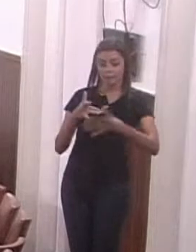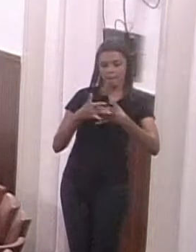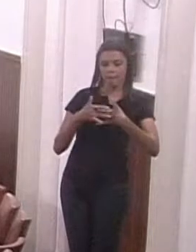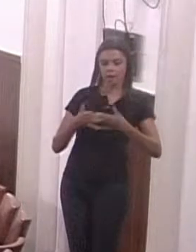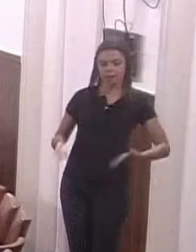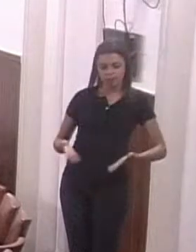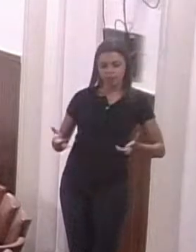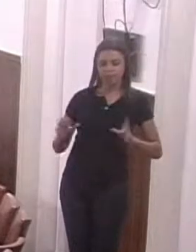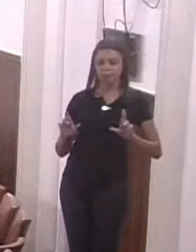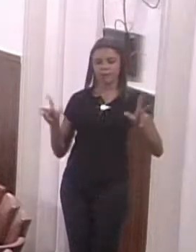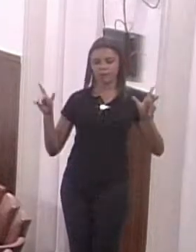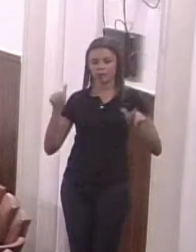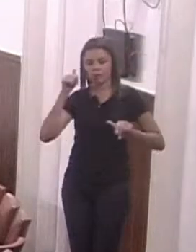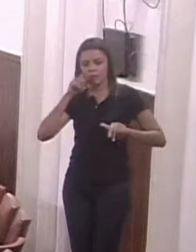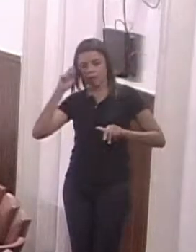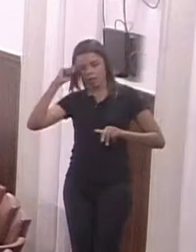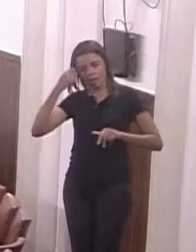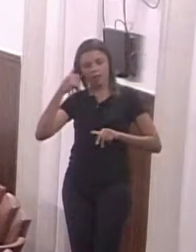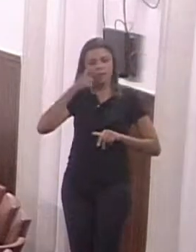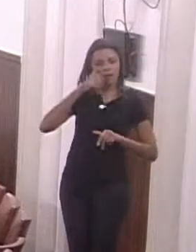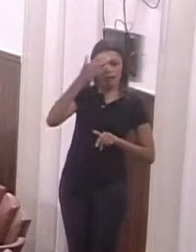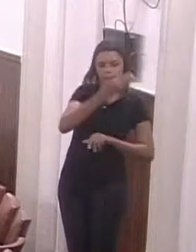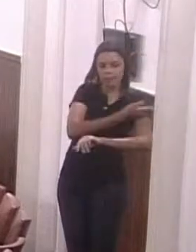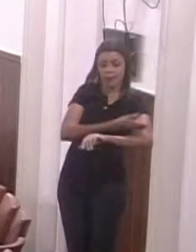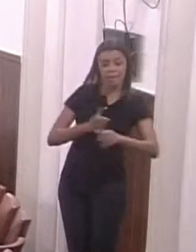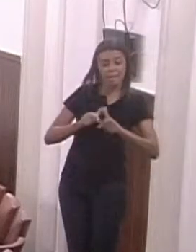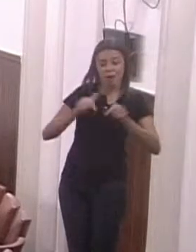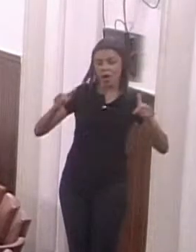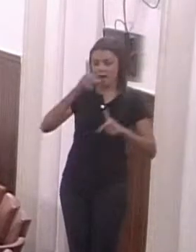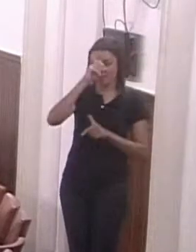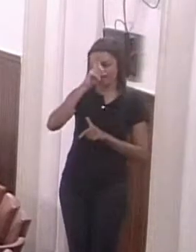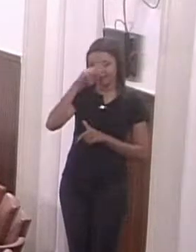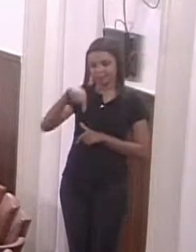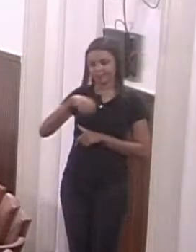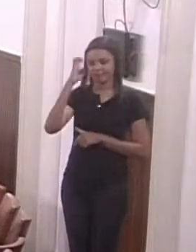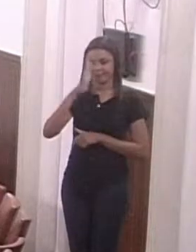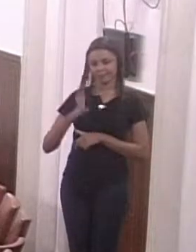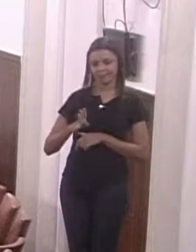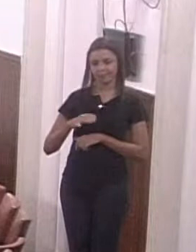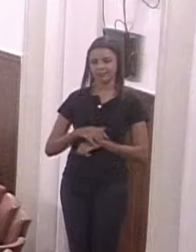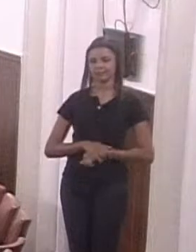profissional da saúde na grande maioria dos hospitais pelo Brasil.